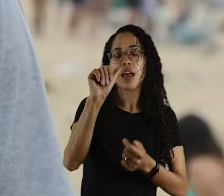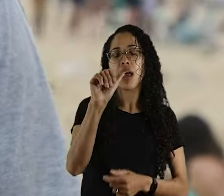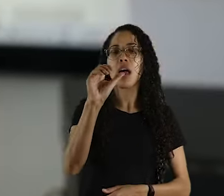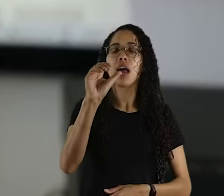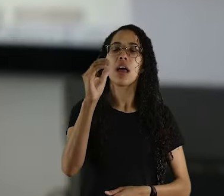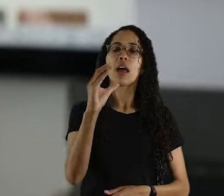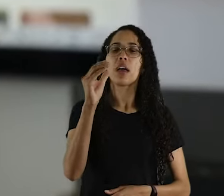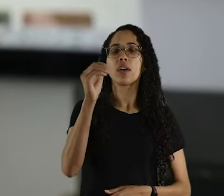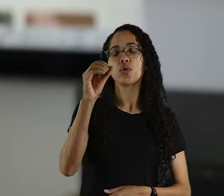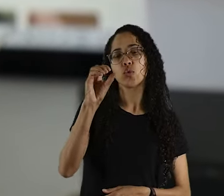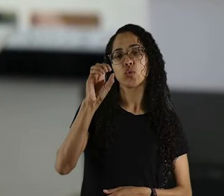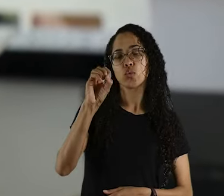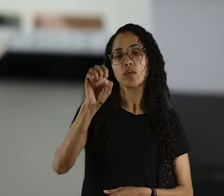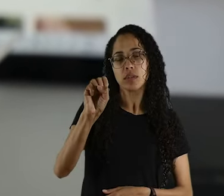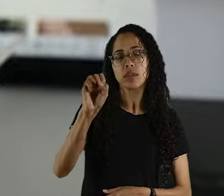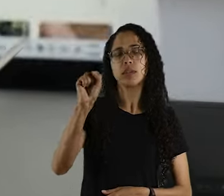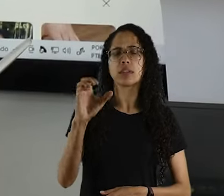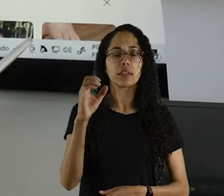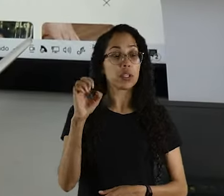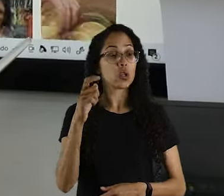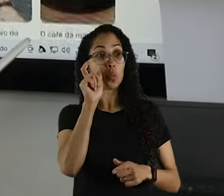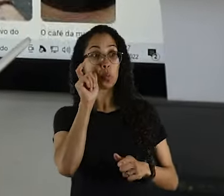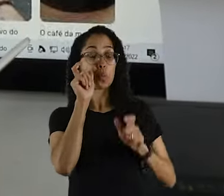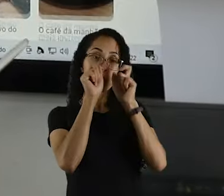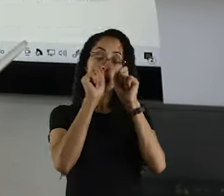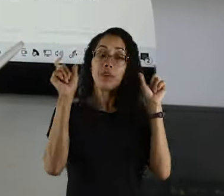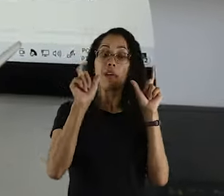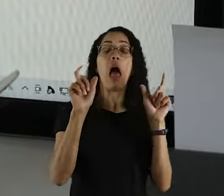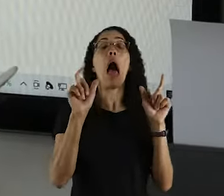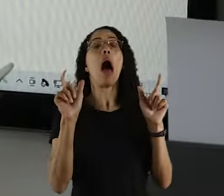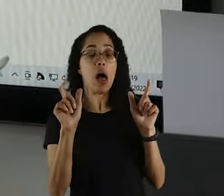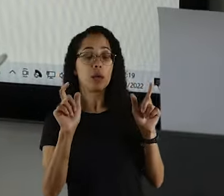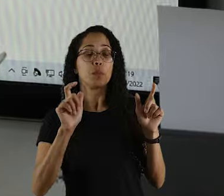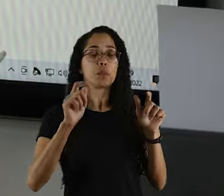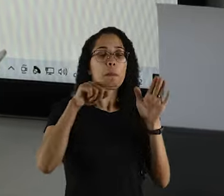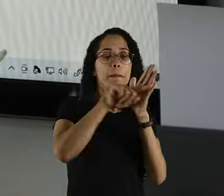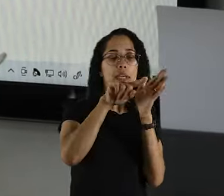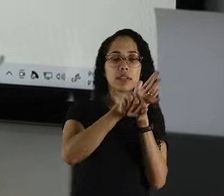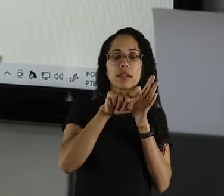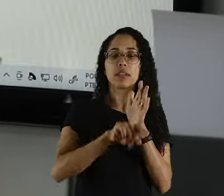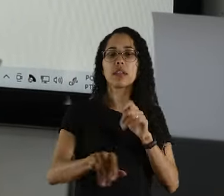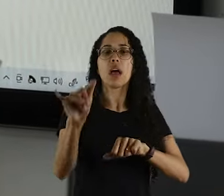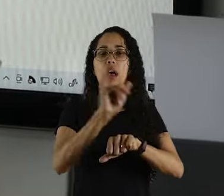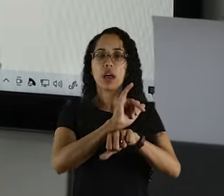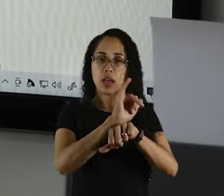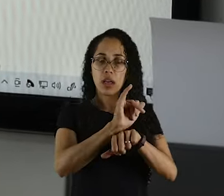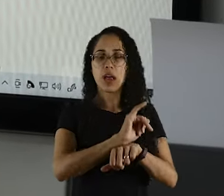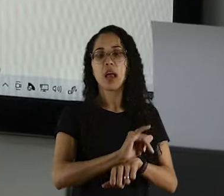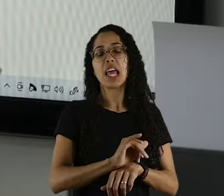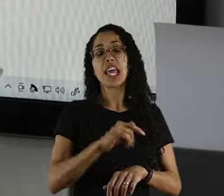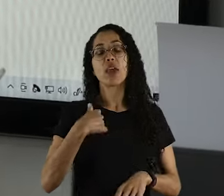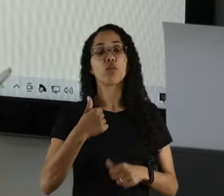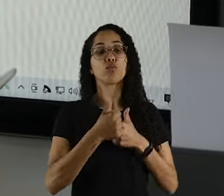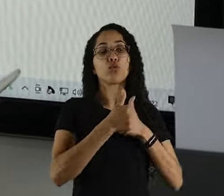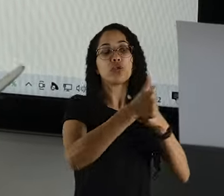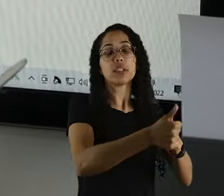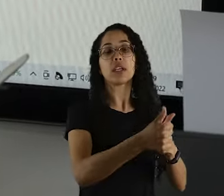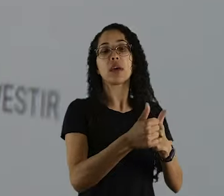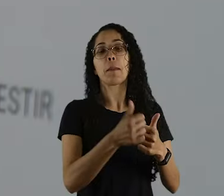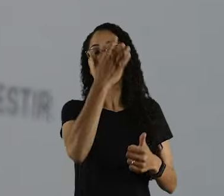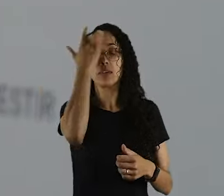me interessei, comecei a pesquisar, entrei no YouTube. Aí eu sigo pelo menos três que falam muito